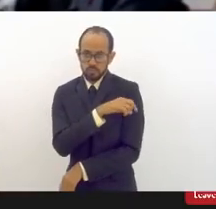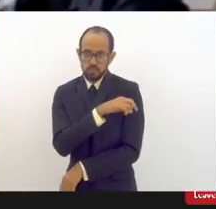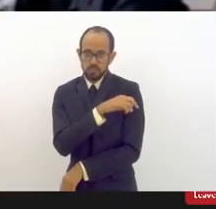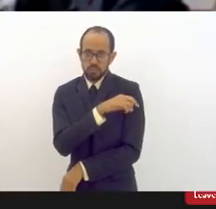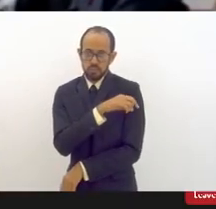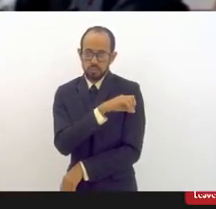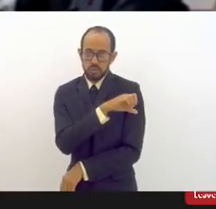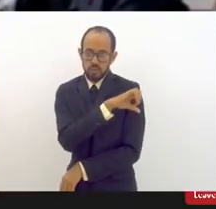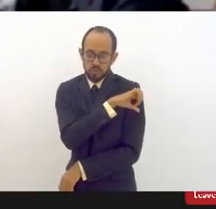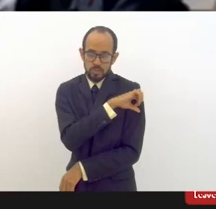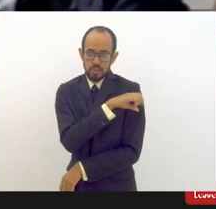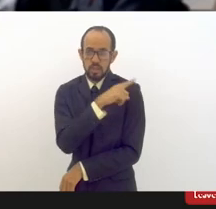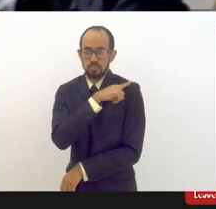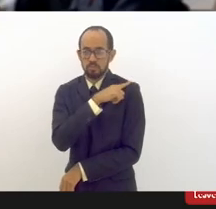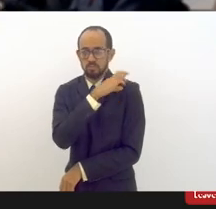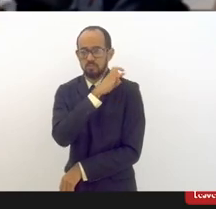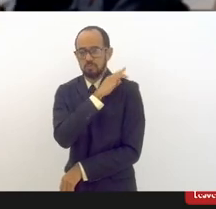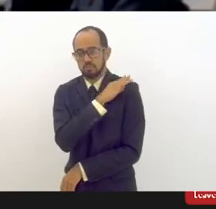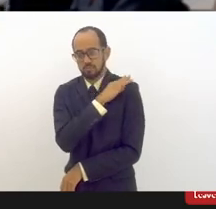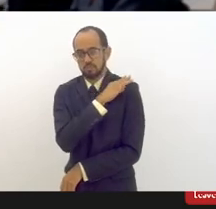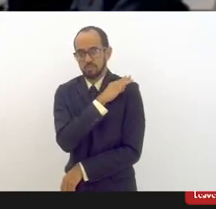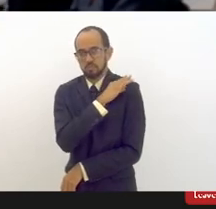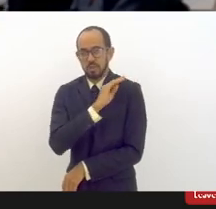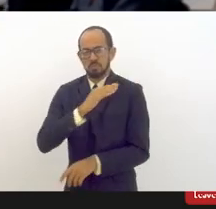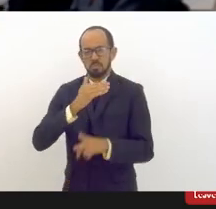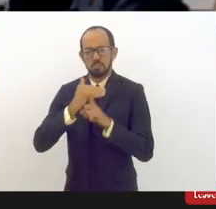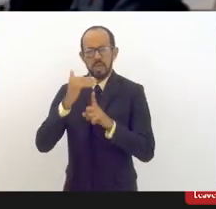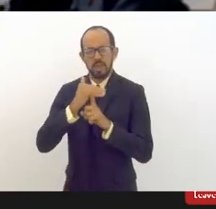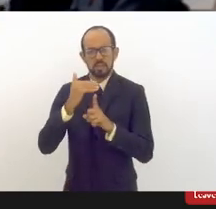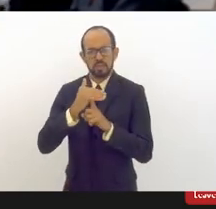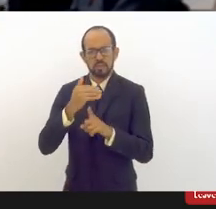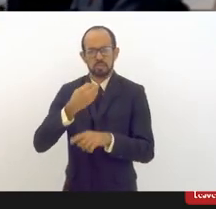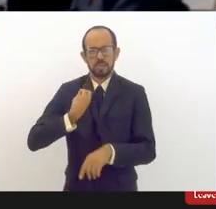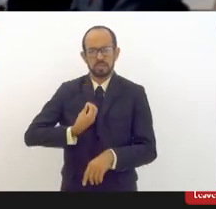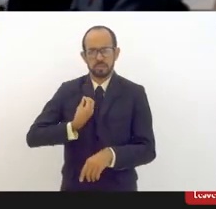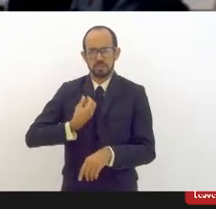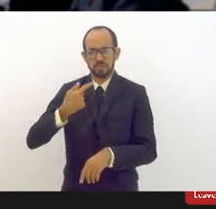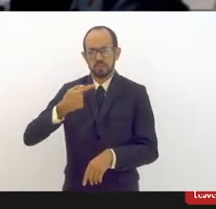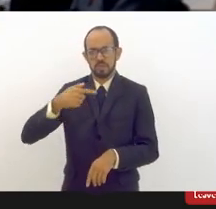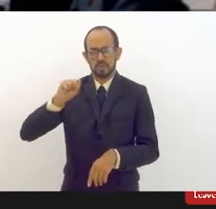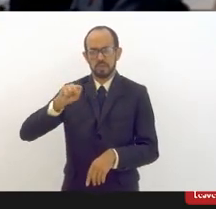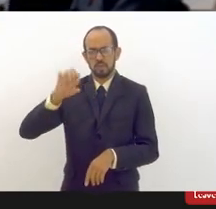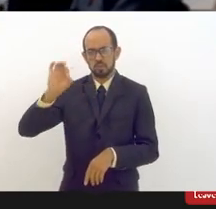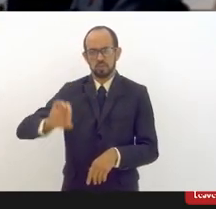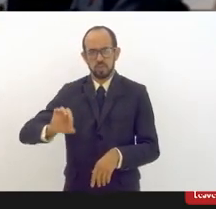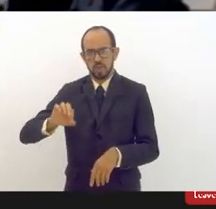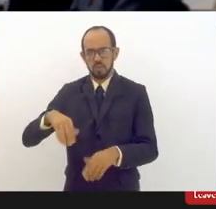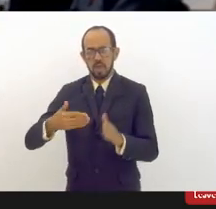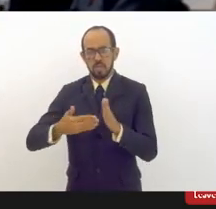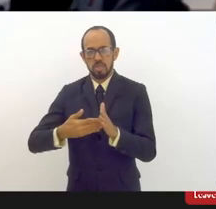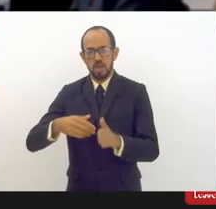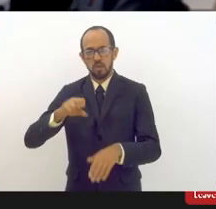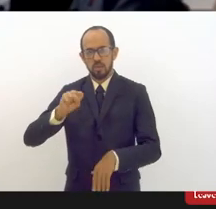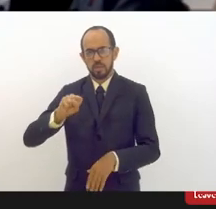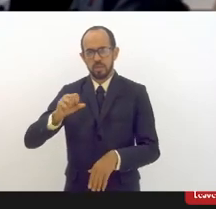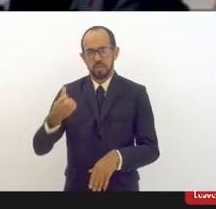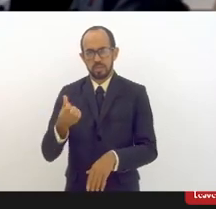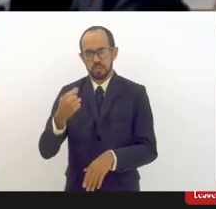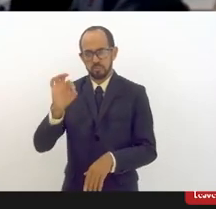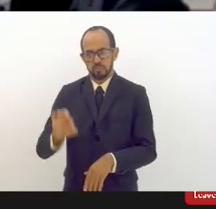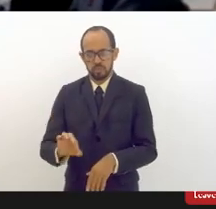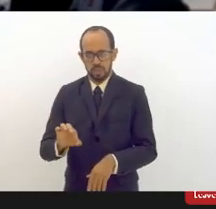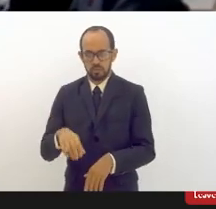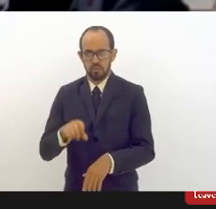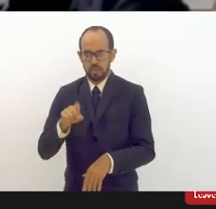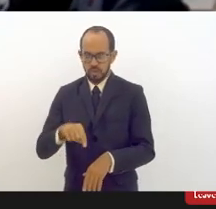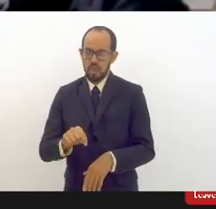que girou em torno da taxa média de participação de 78% a 86%, então foi uma taxa